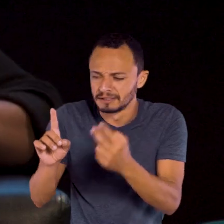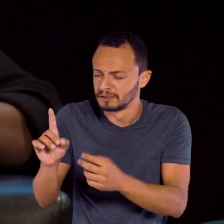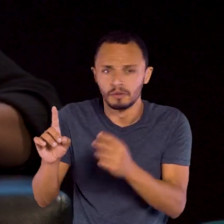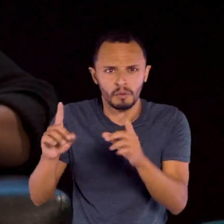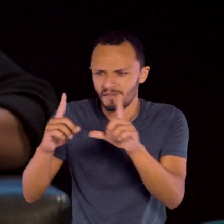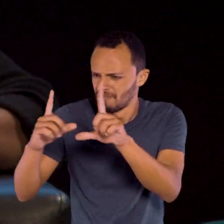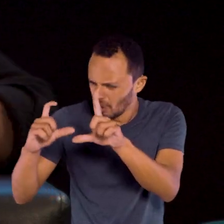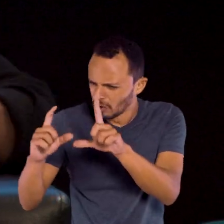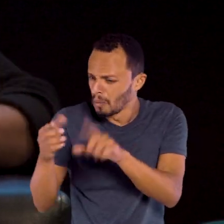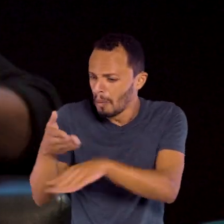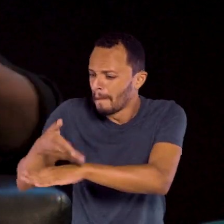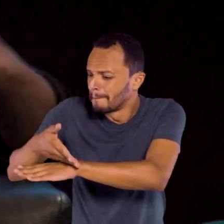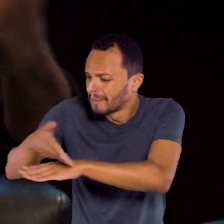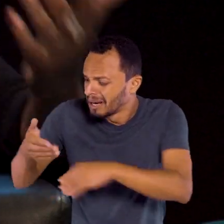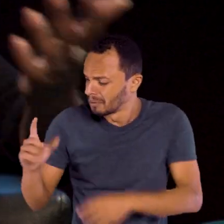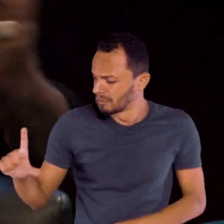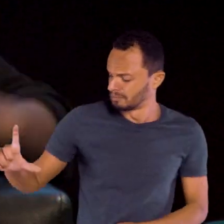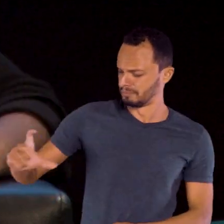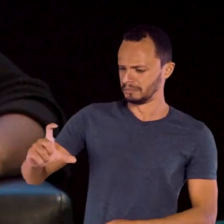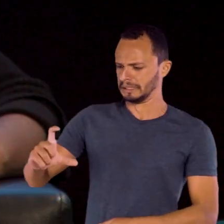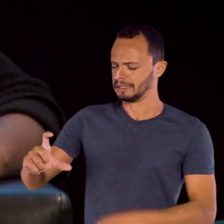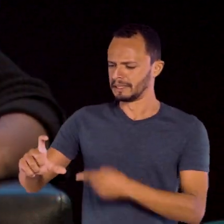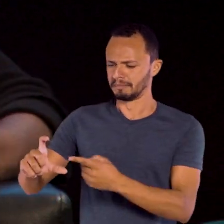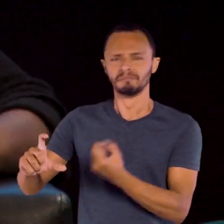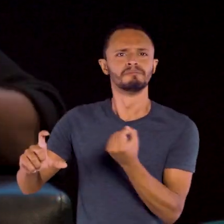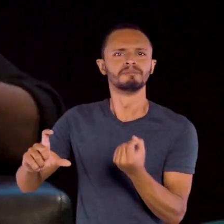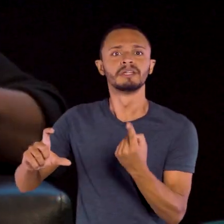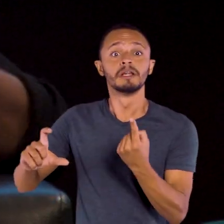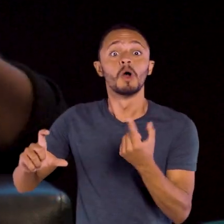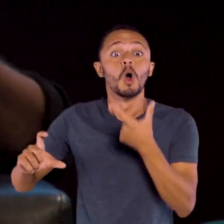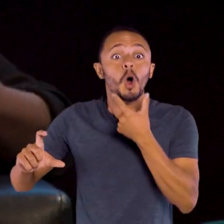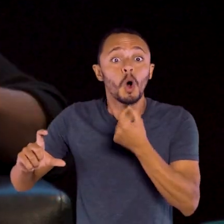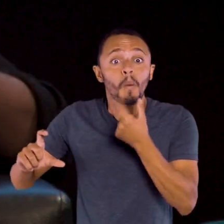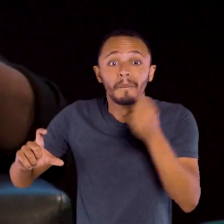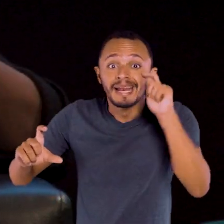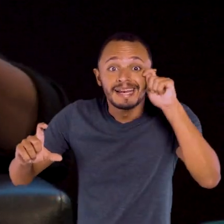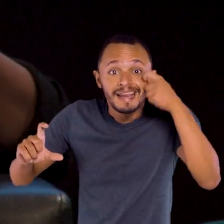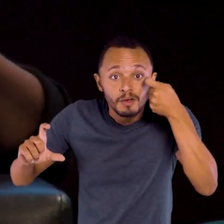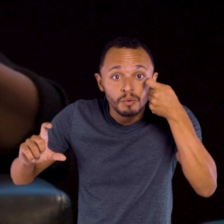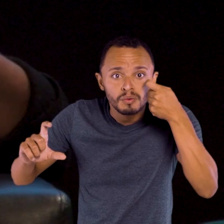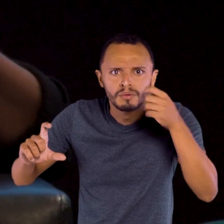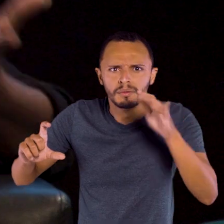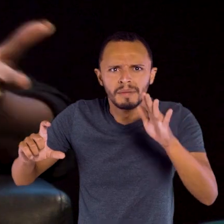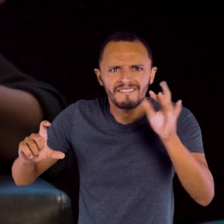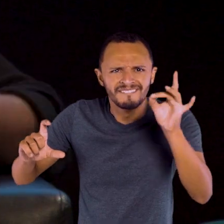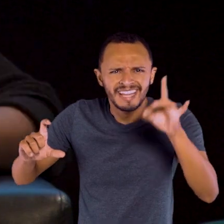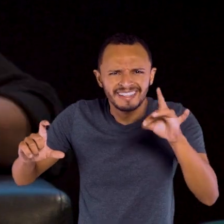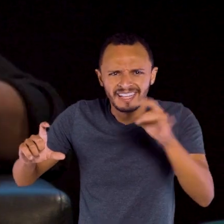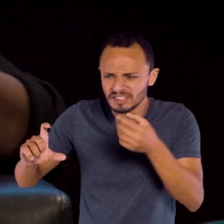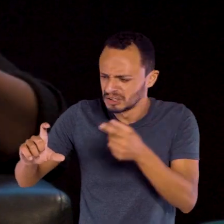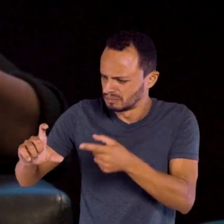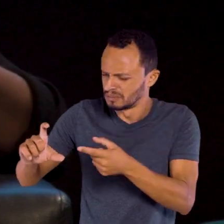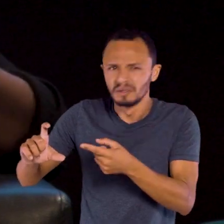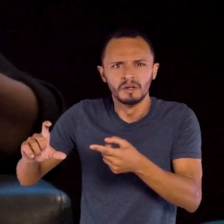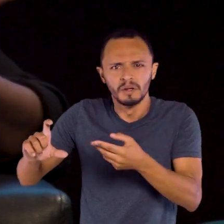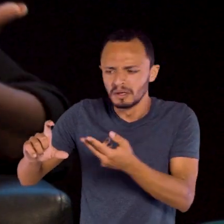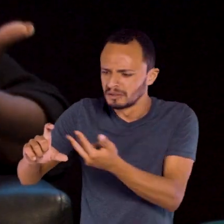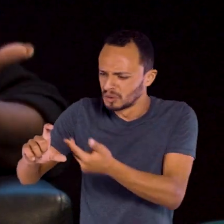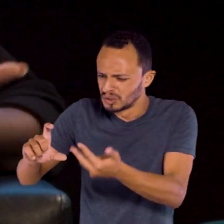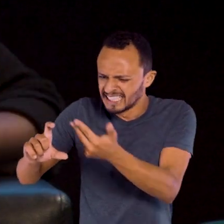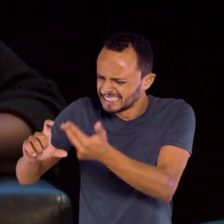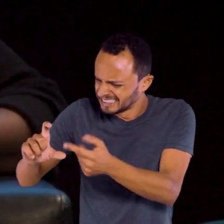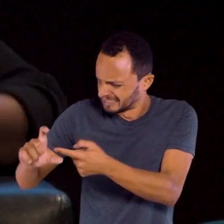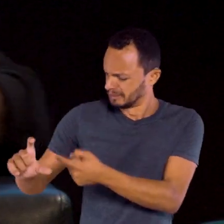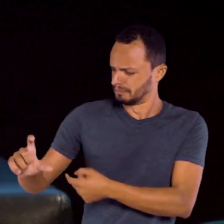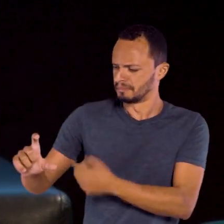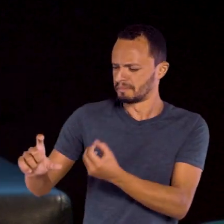olhava aquela figura e achava que ele era um homem branco. Então, nós temos uma sede de representatividade, mas para